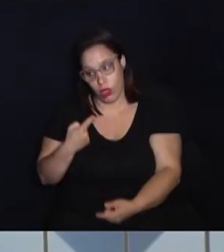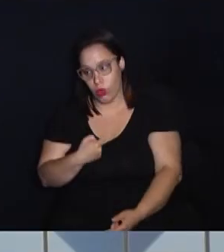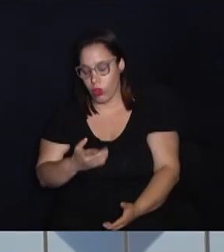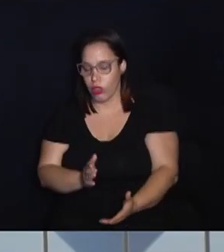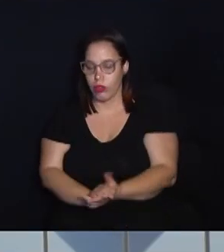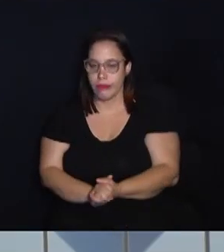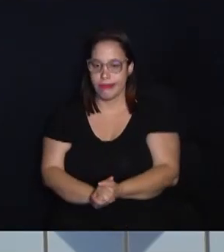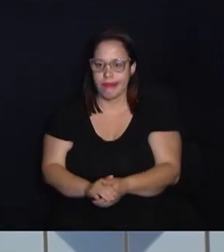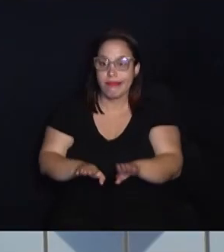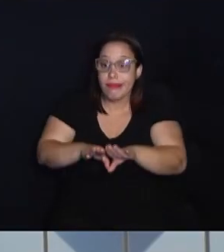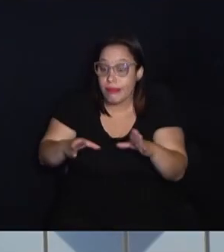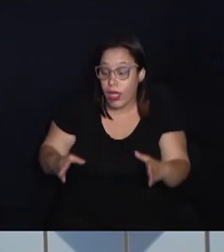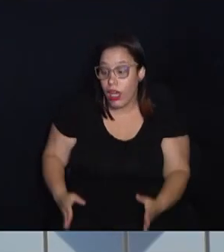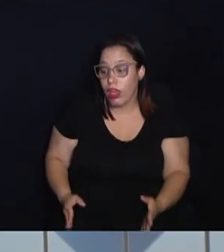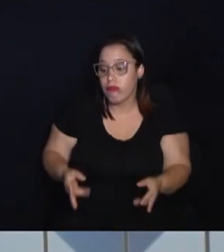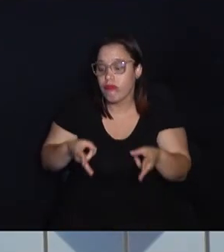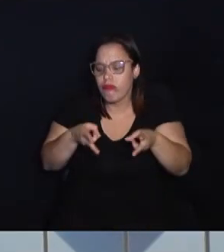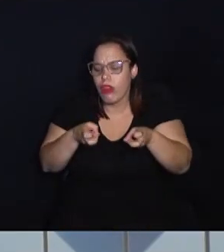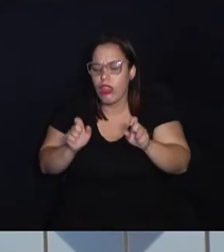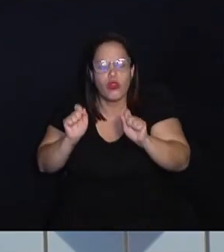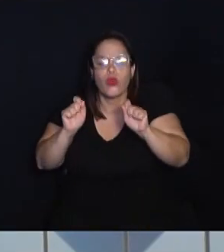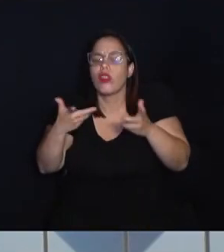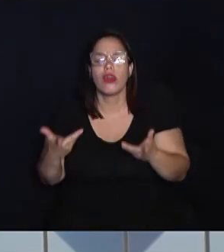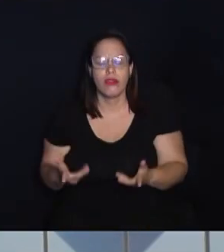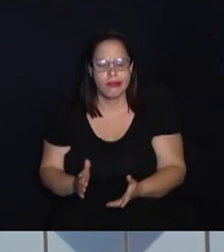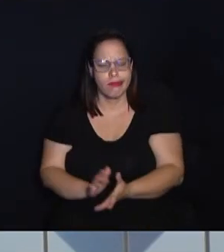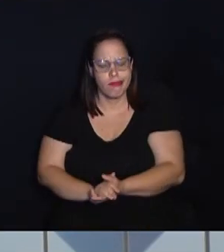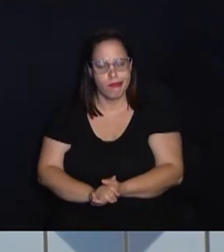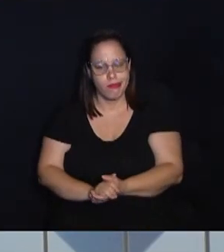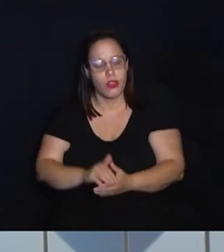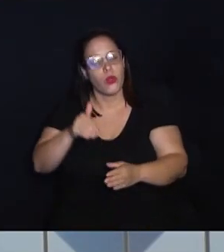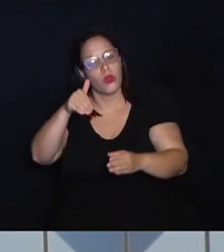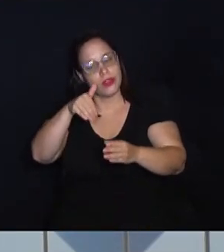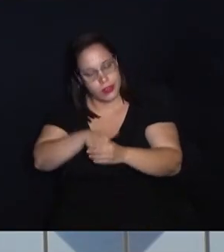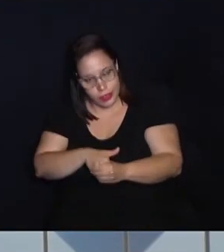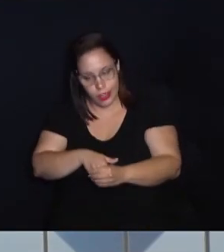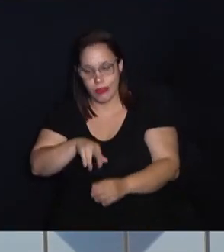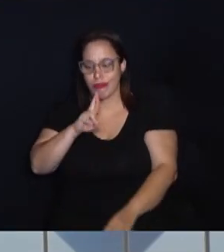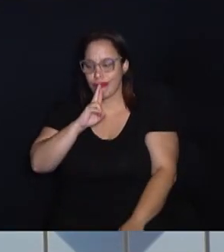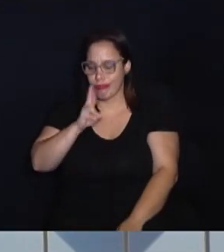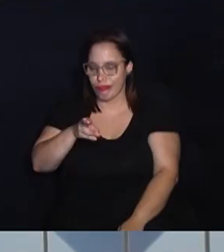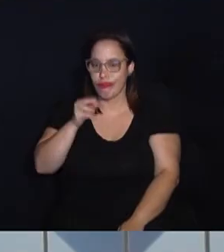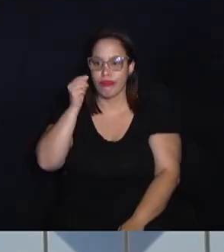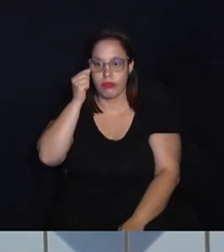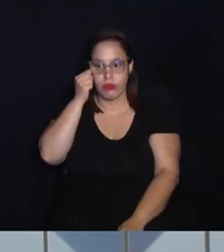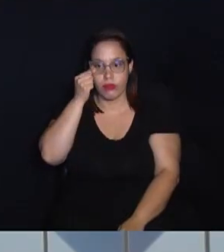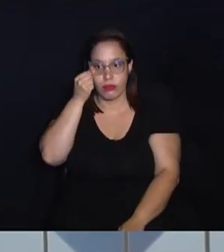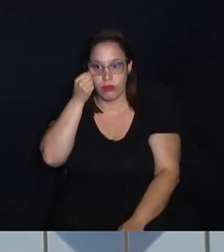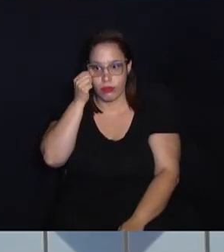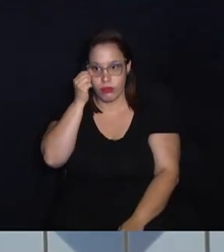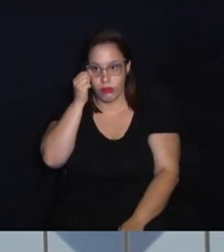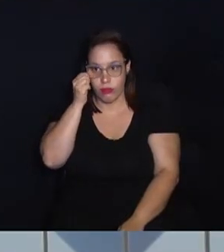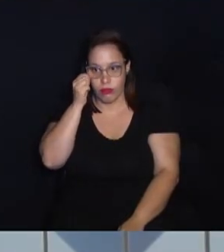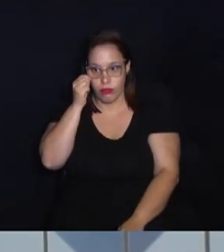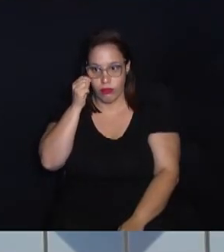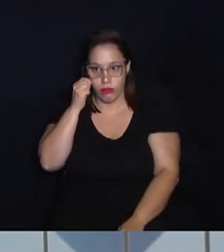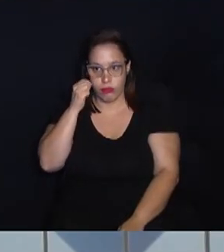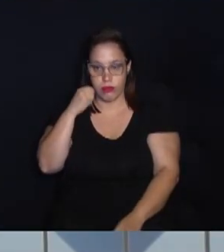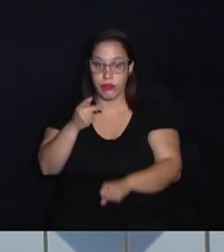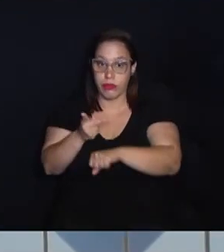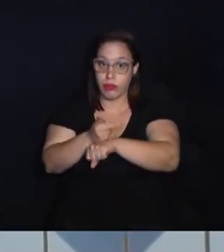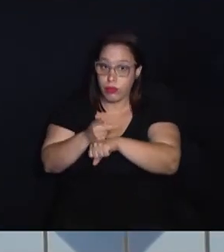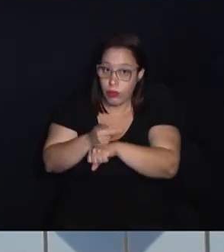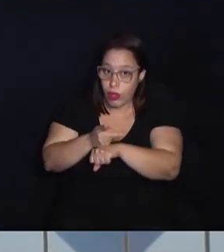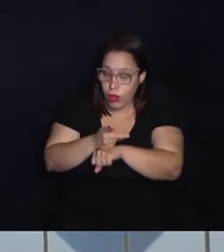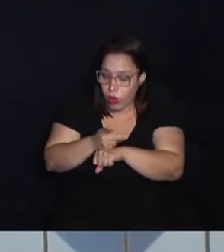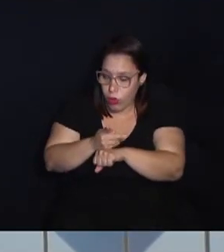essa composição reflete o que foi o resultado da eleição, né? A gente procurou contemplar, em tese, a